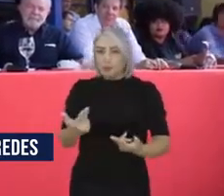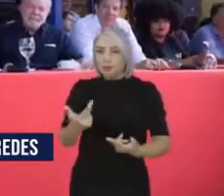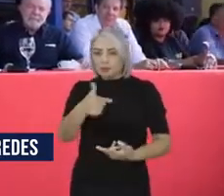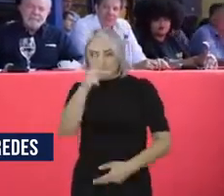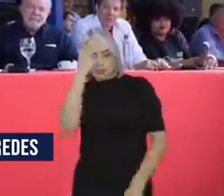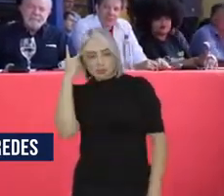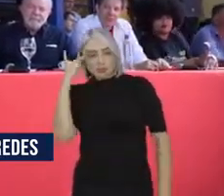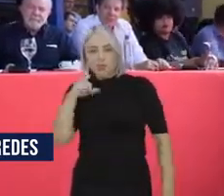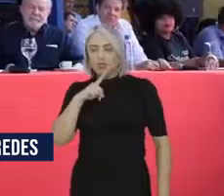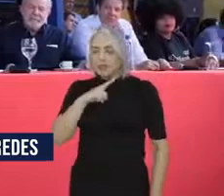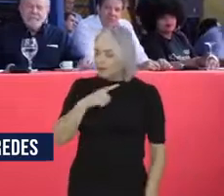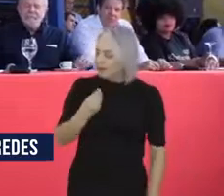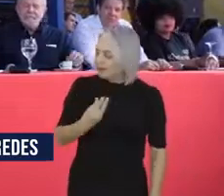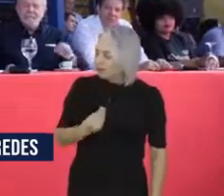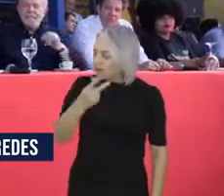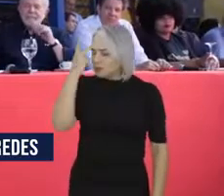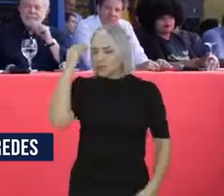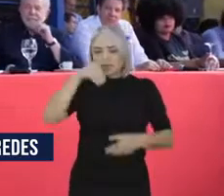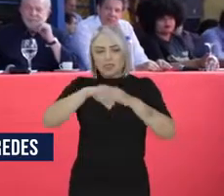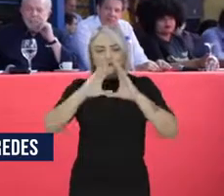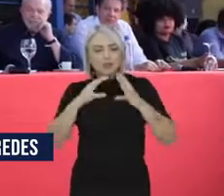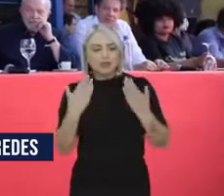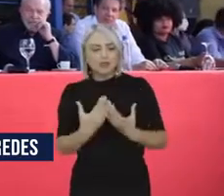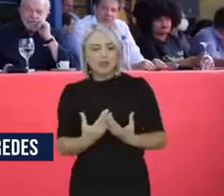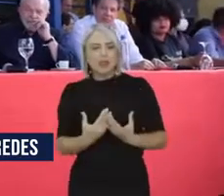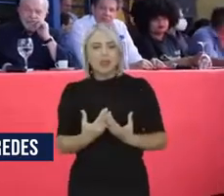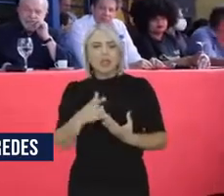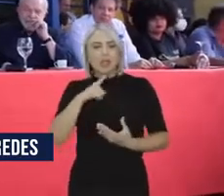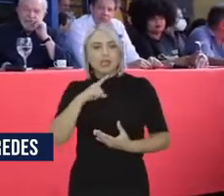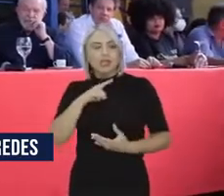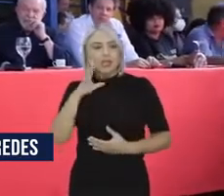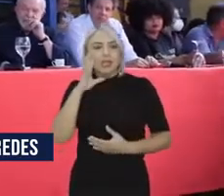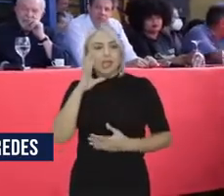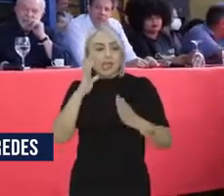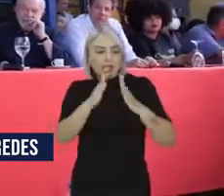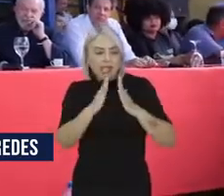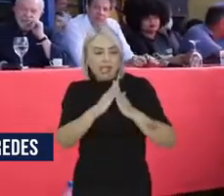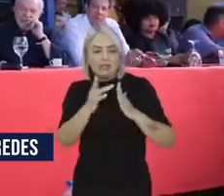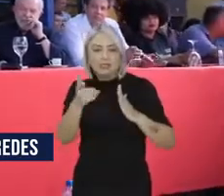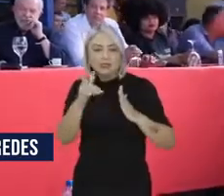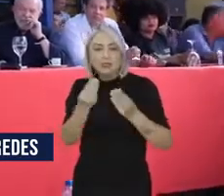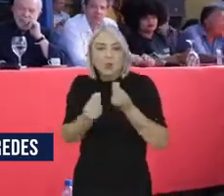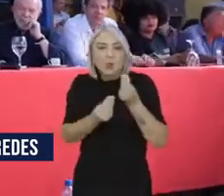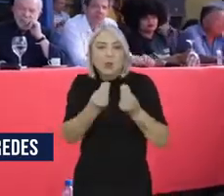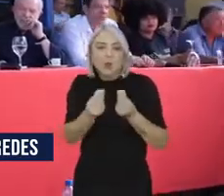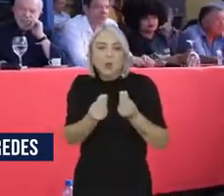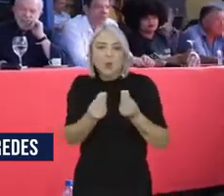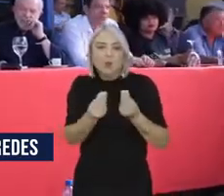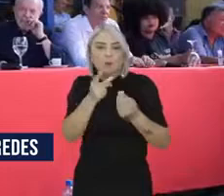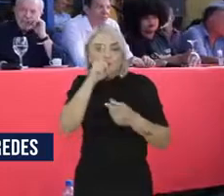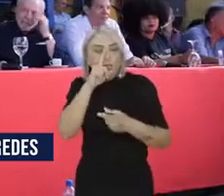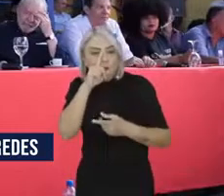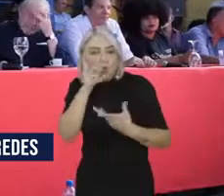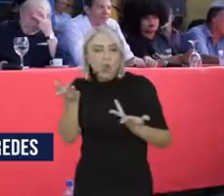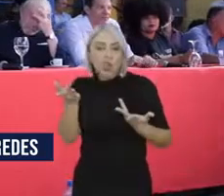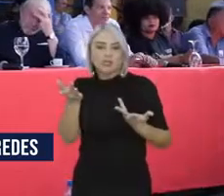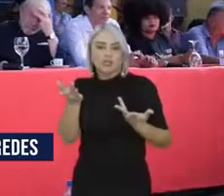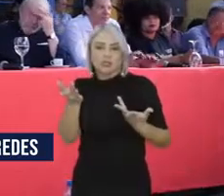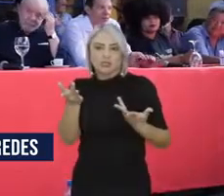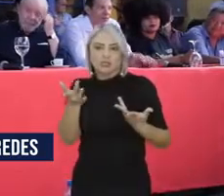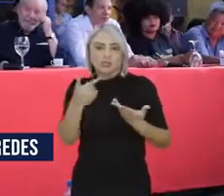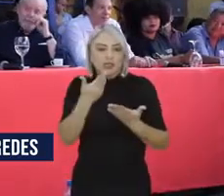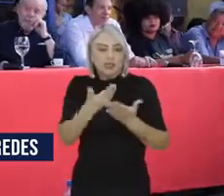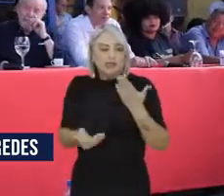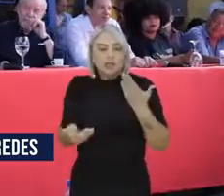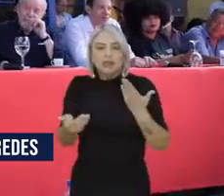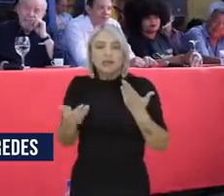pessoas hoje dentro da comunidade que têm a sua casa insalubre, né, que não tem condição, né, e que hoje perdeu a esperança por causa do